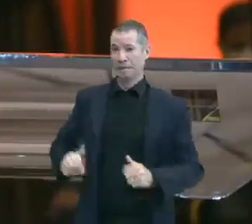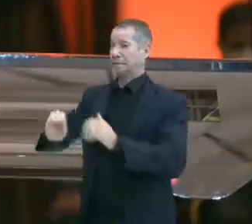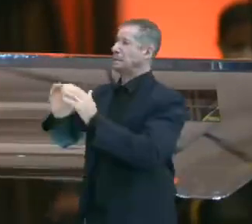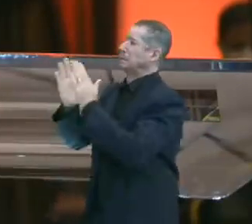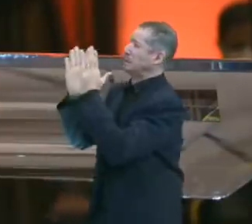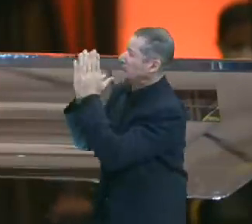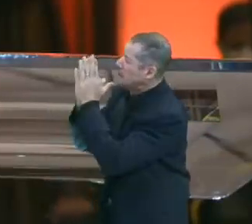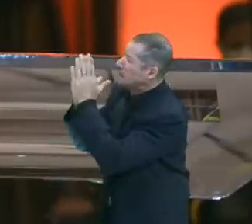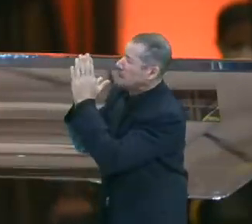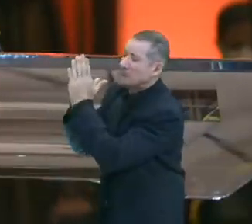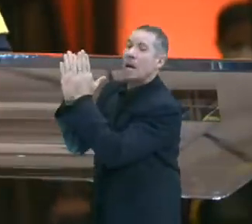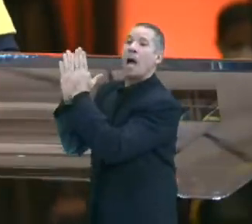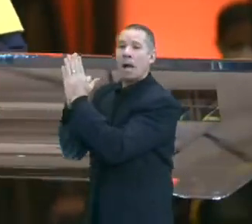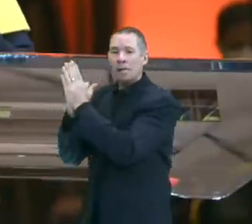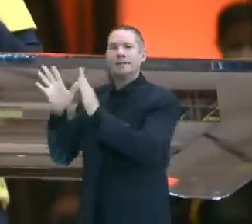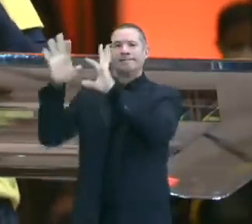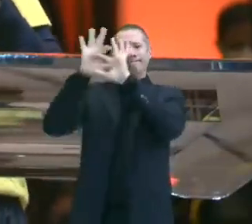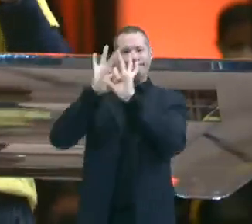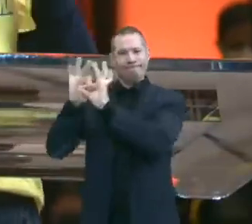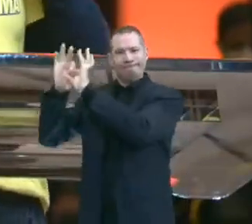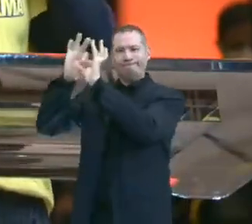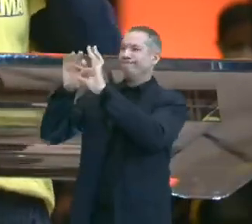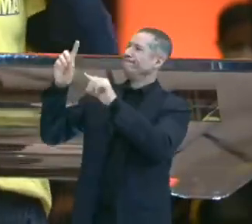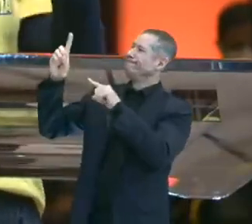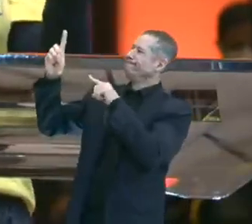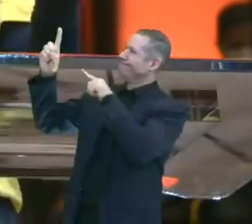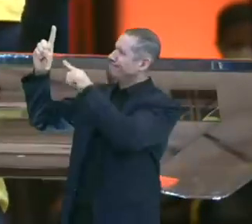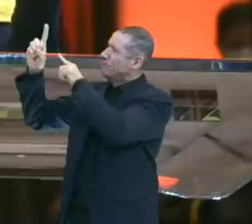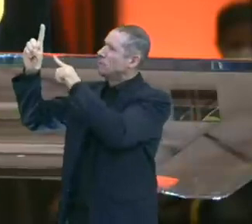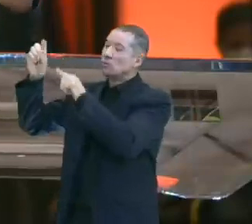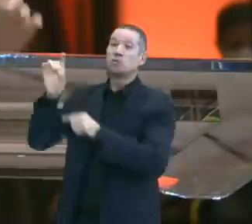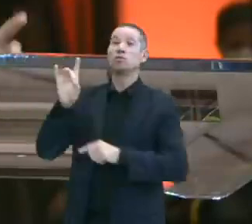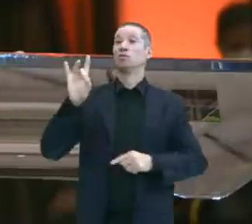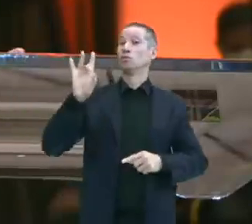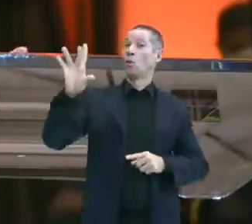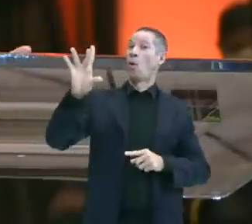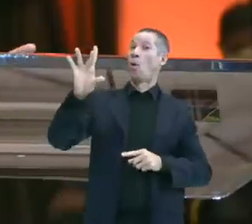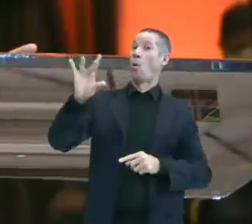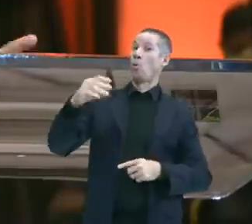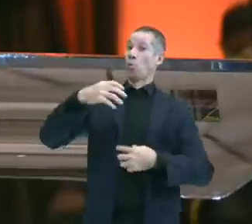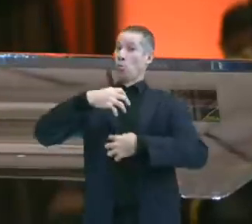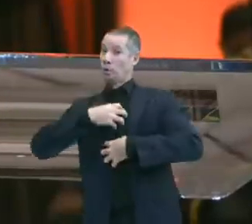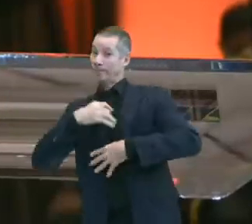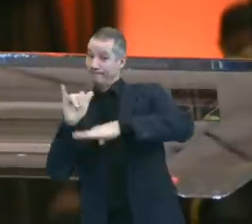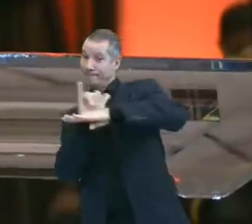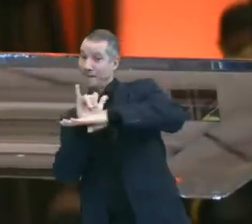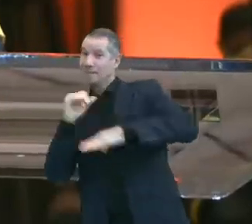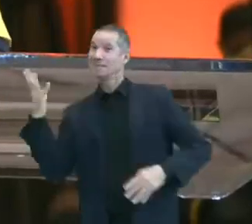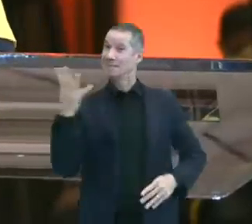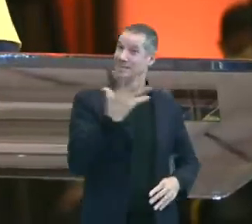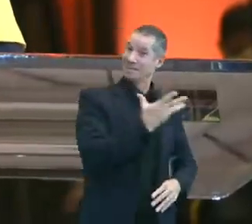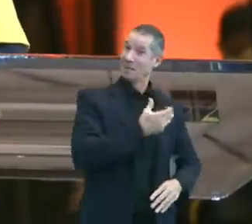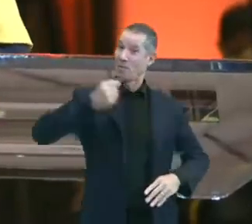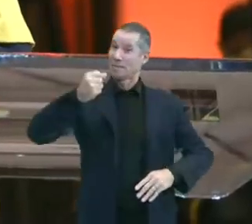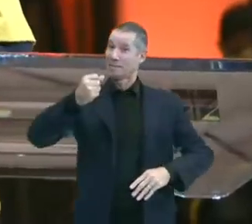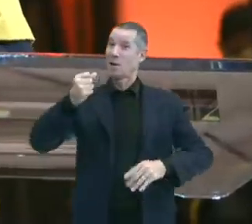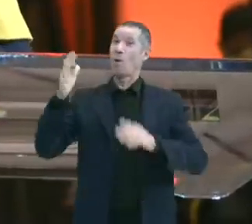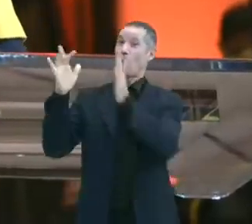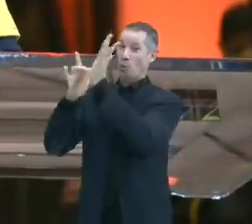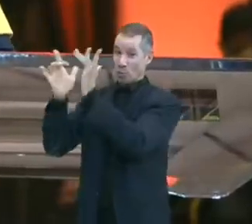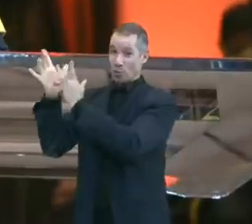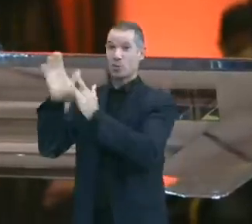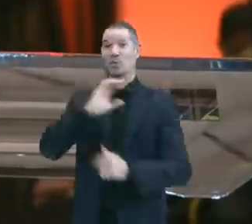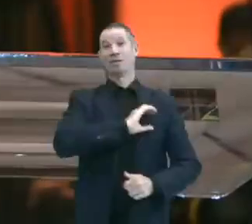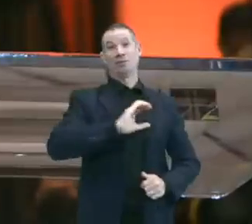suplicamos, reconcilie-se com Deus. E só há um meio para a salvação, que é através de Jesus